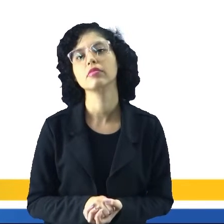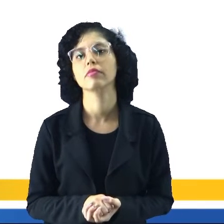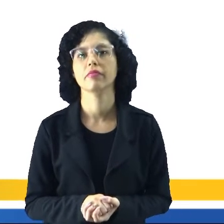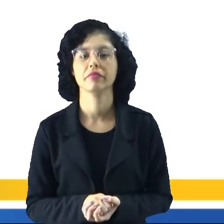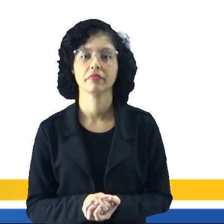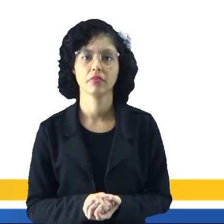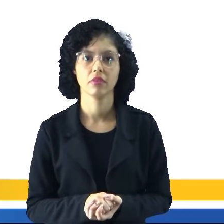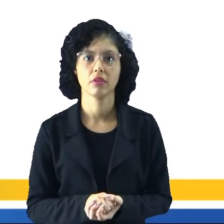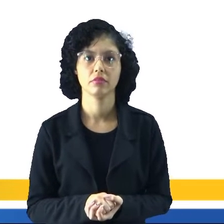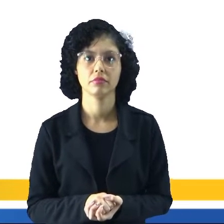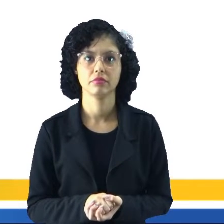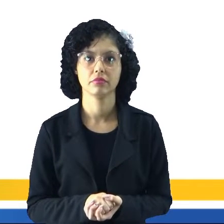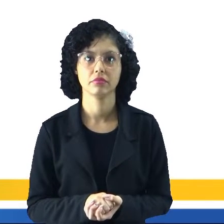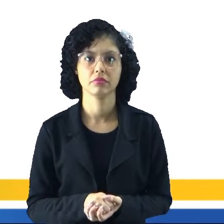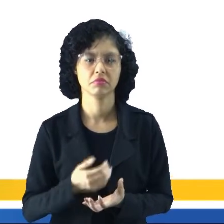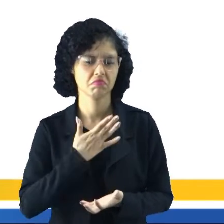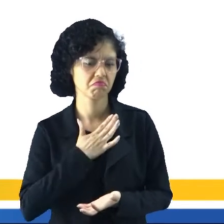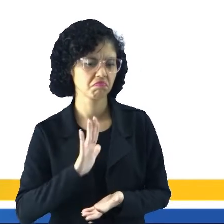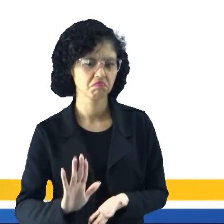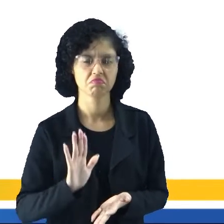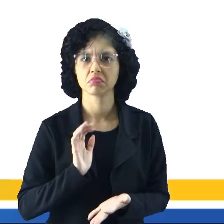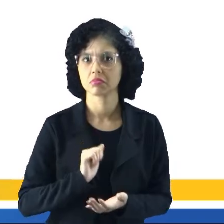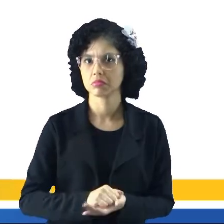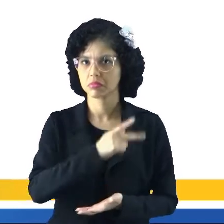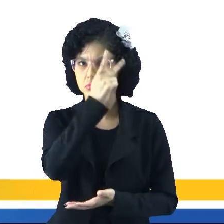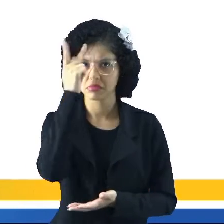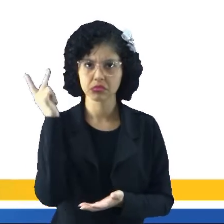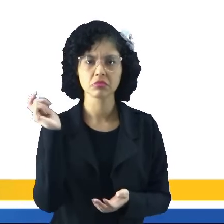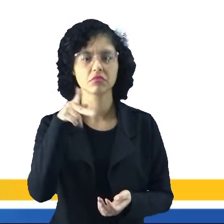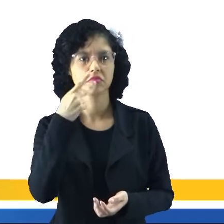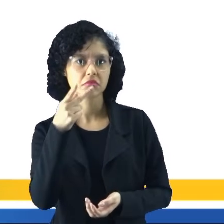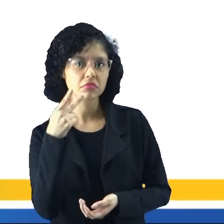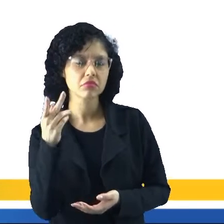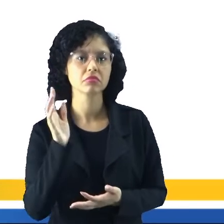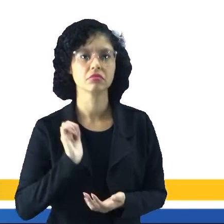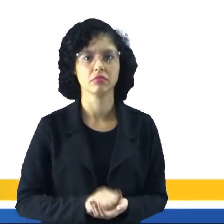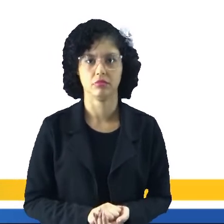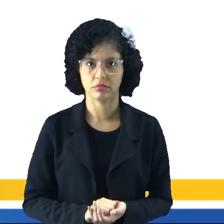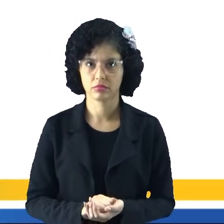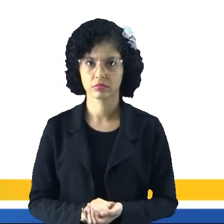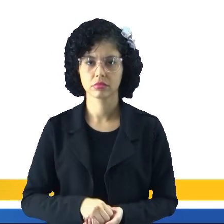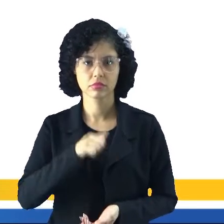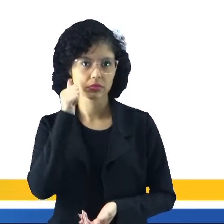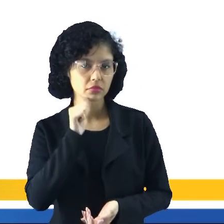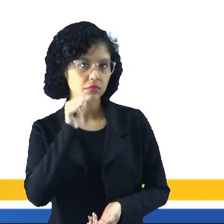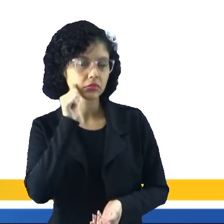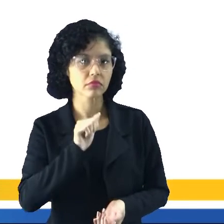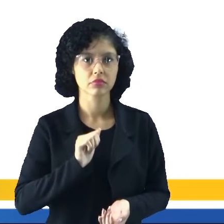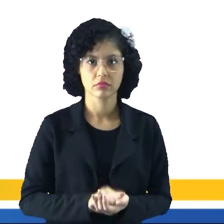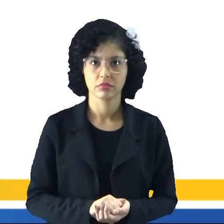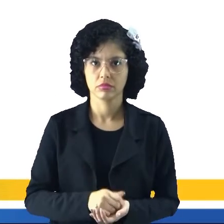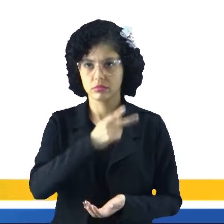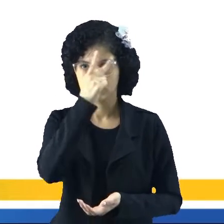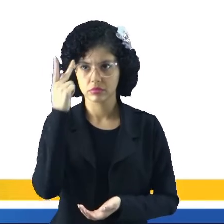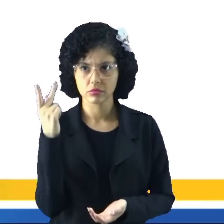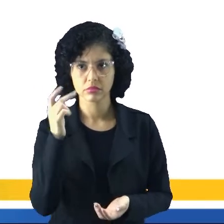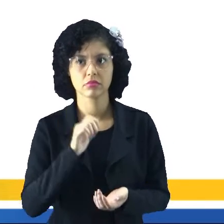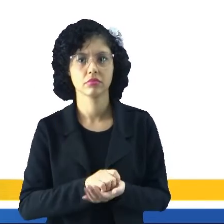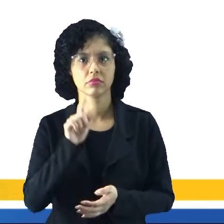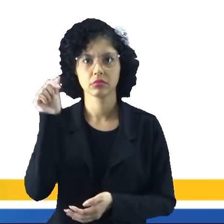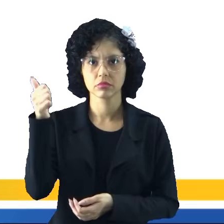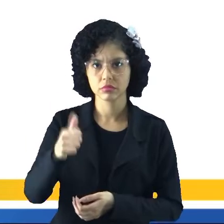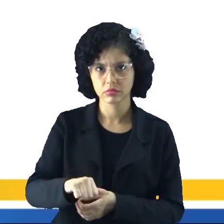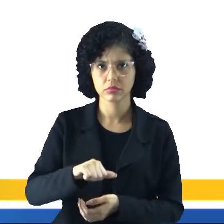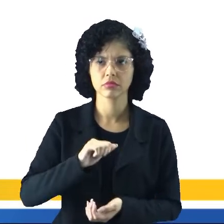seja, eu não gosto, né, de pessoas que falam que as mulheres são inferiores.